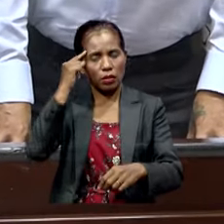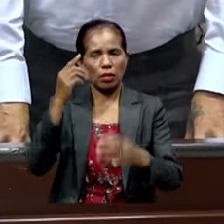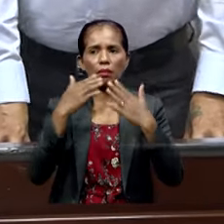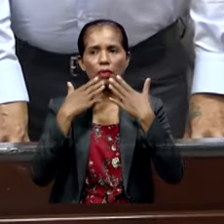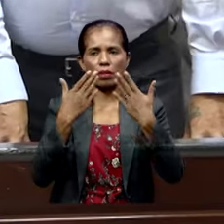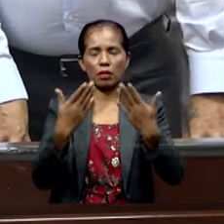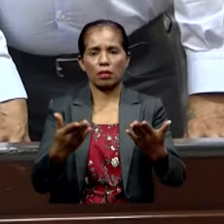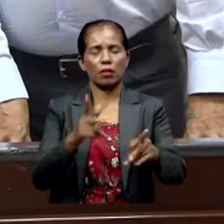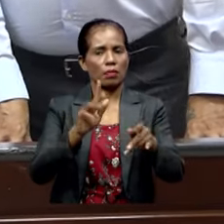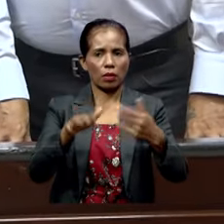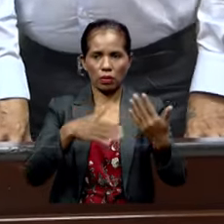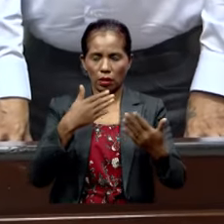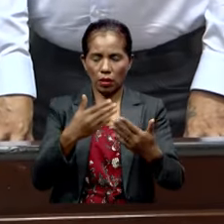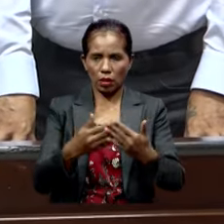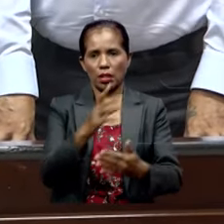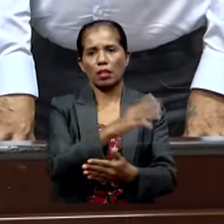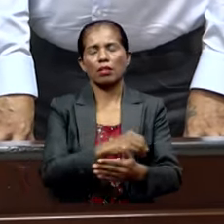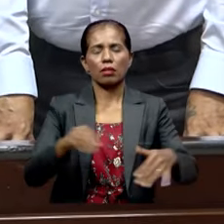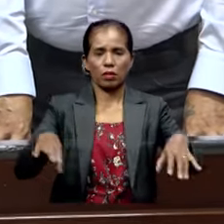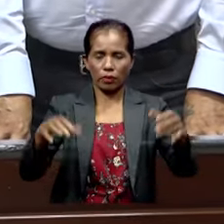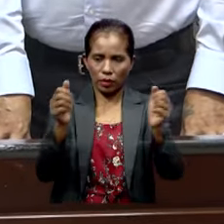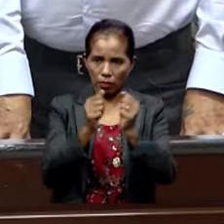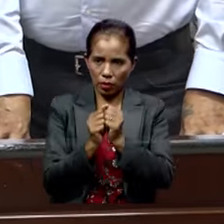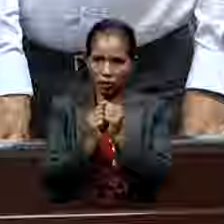ba entidade sotu, nebe durante ne, serviço amutu